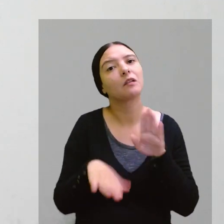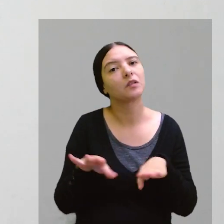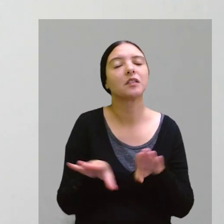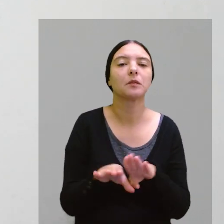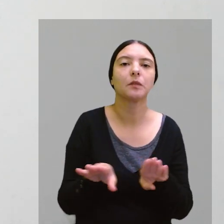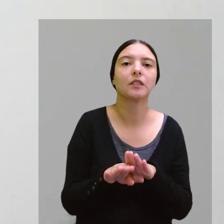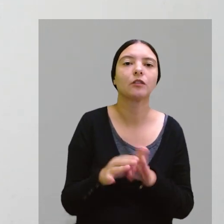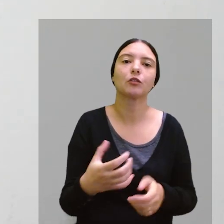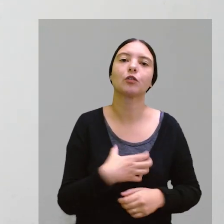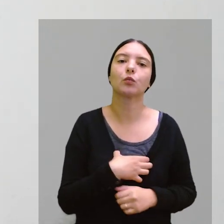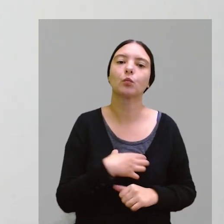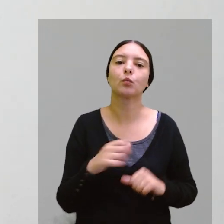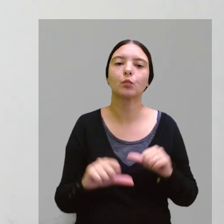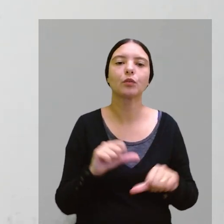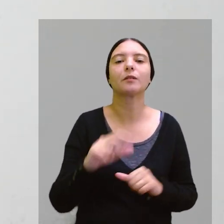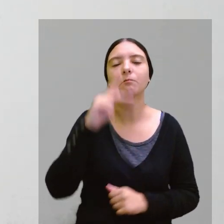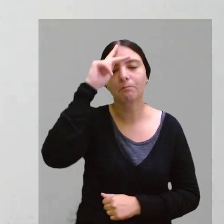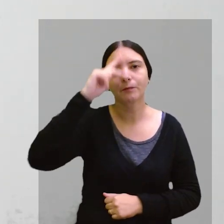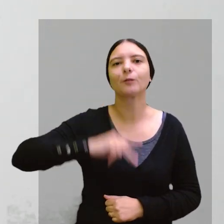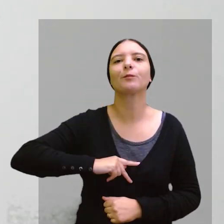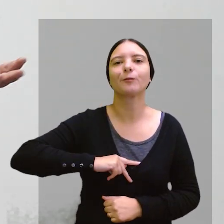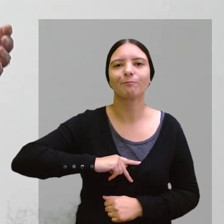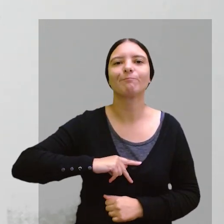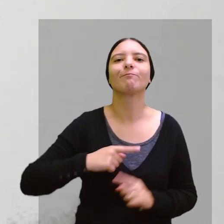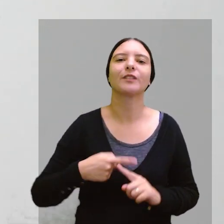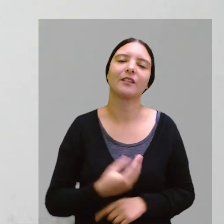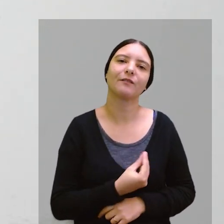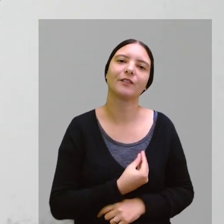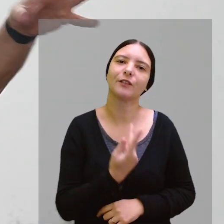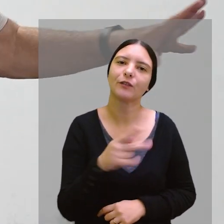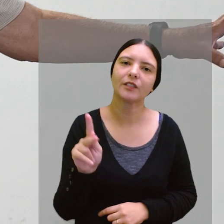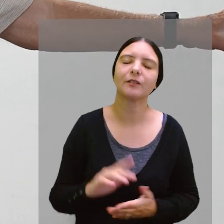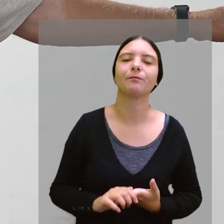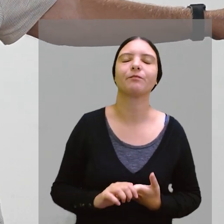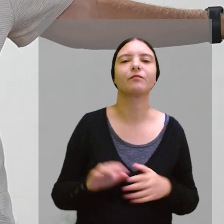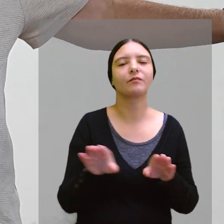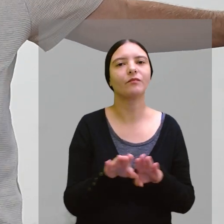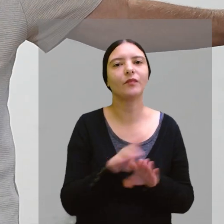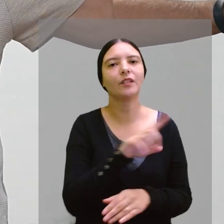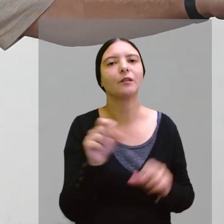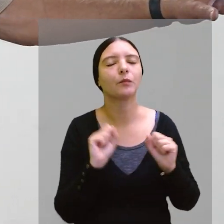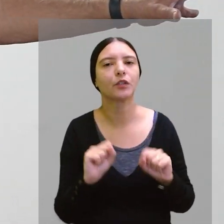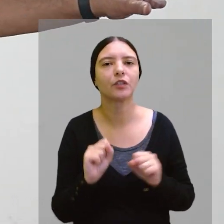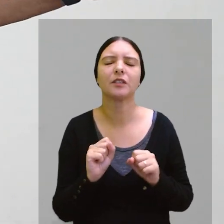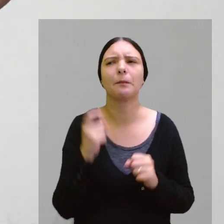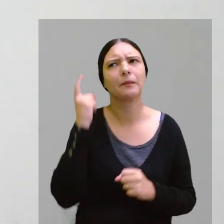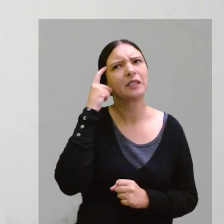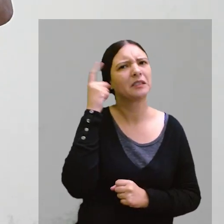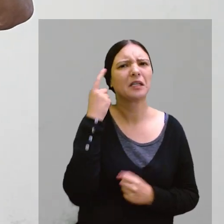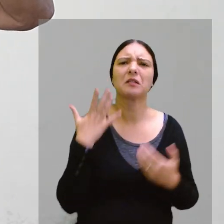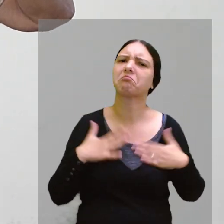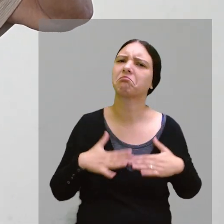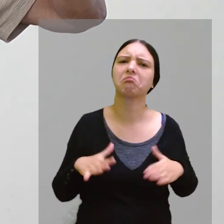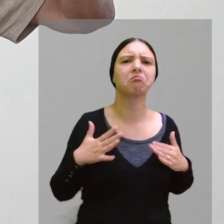sabe, mudar vocês mesmos, a vida de vocês. E vocês podem tranquilamente pensar